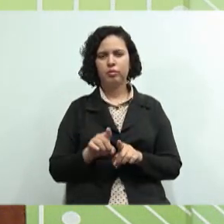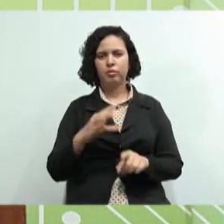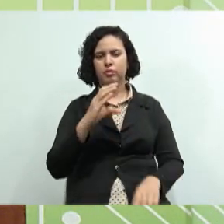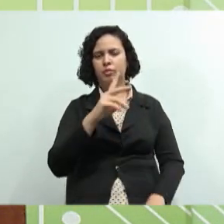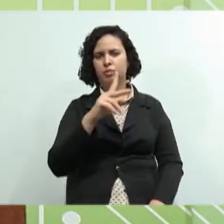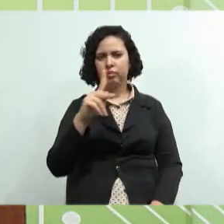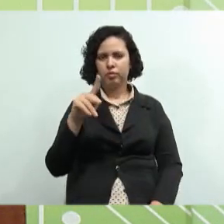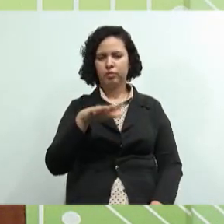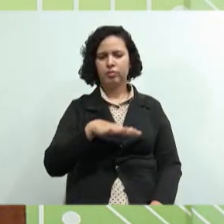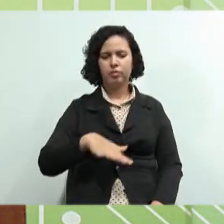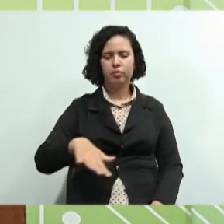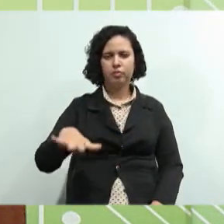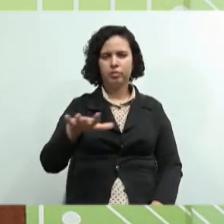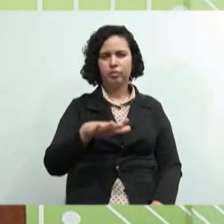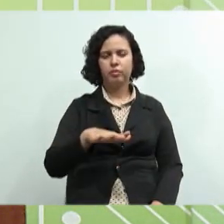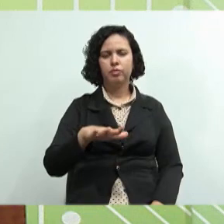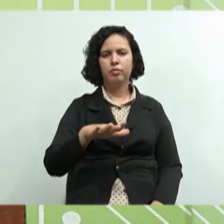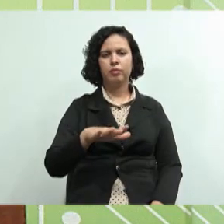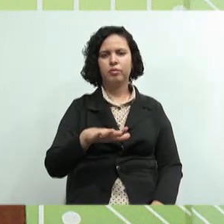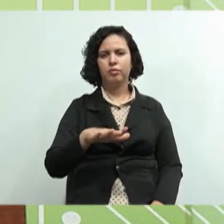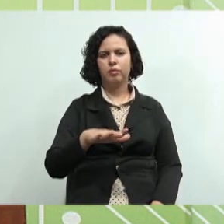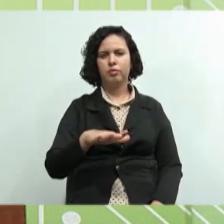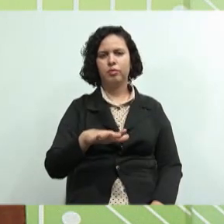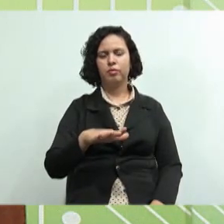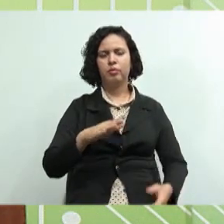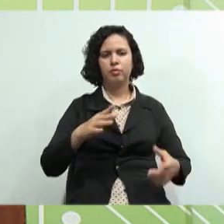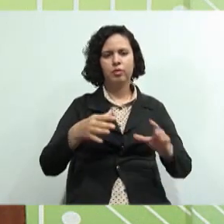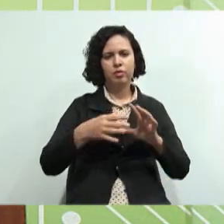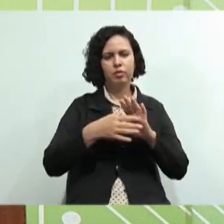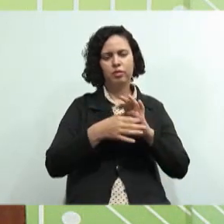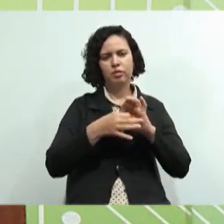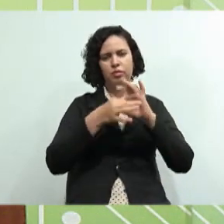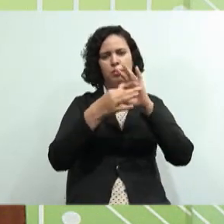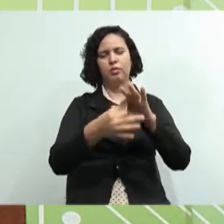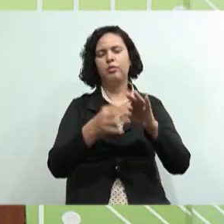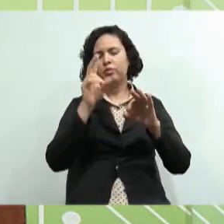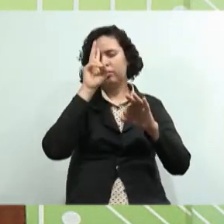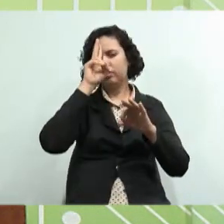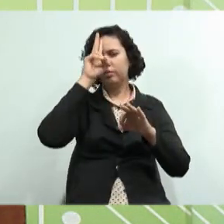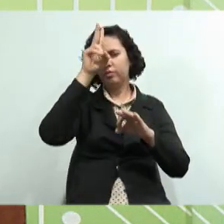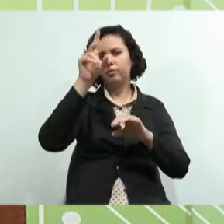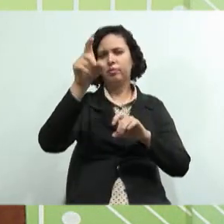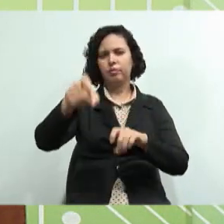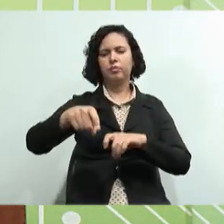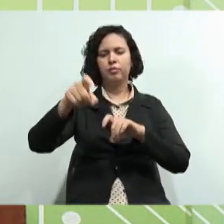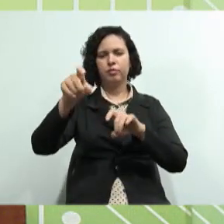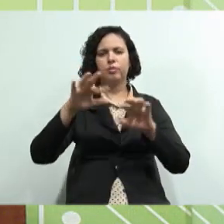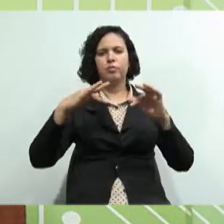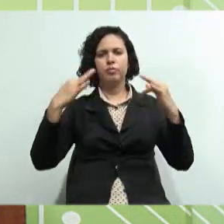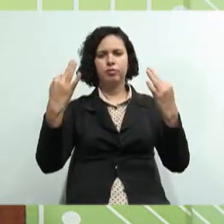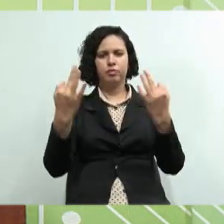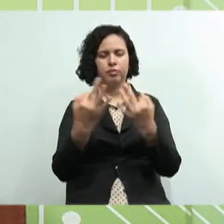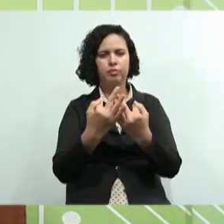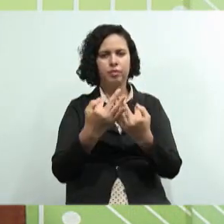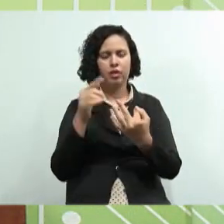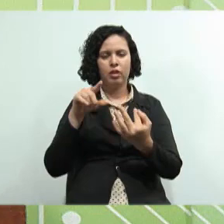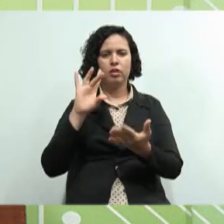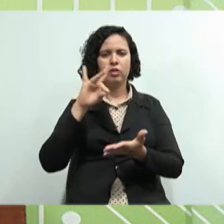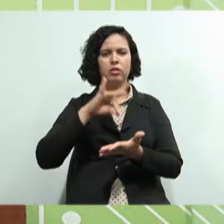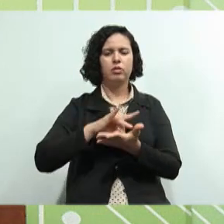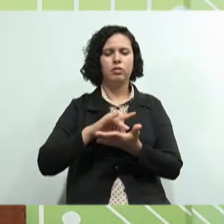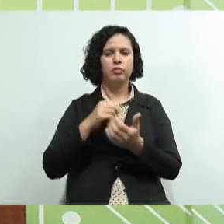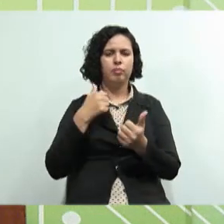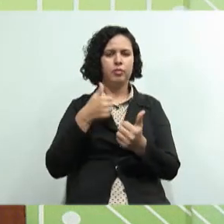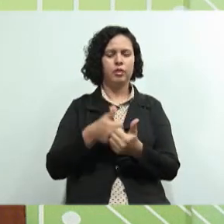cooperativas do ramo agropecuário como forma de fortalecimento da agricultura familiar. Isso aqui é uma realidade muito próxima